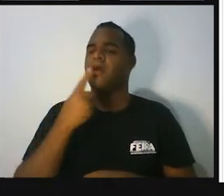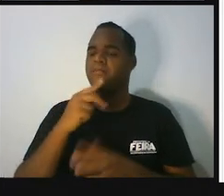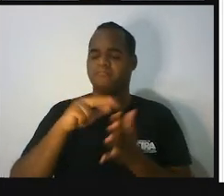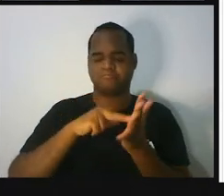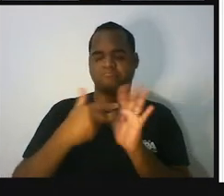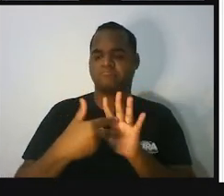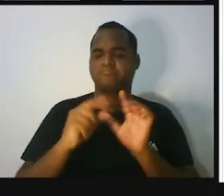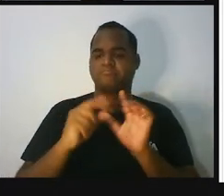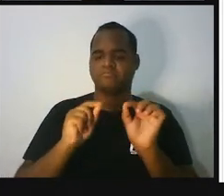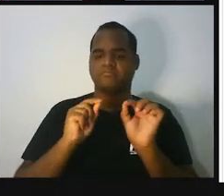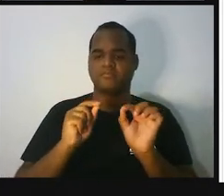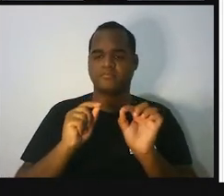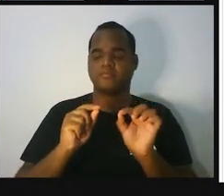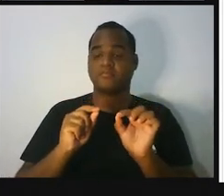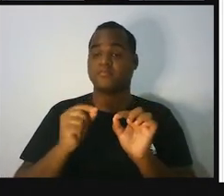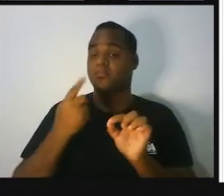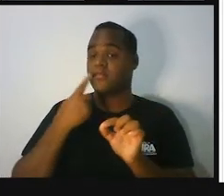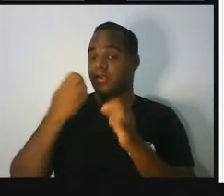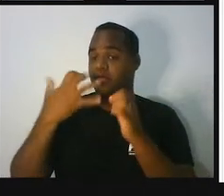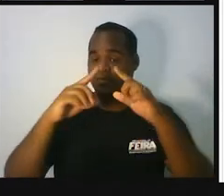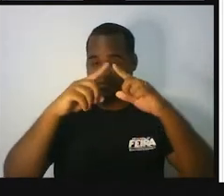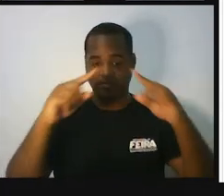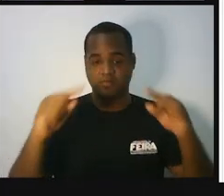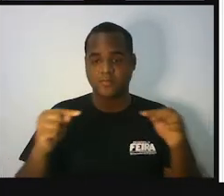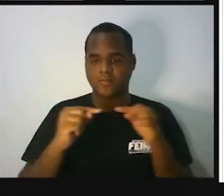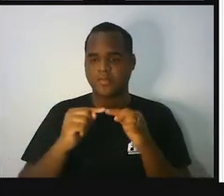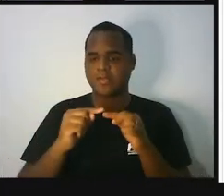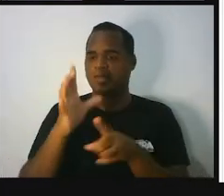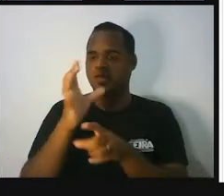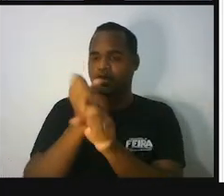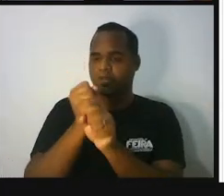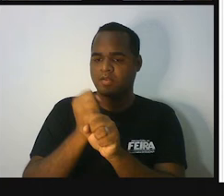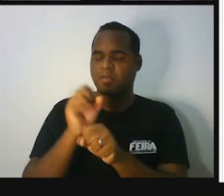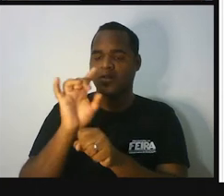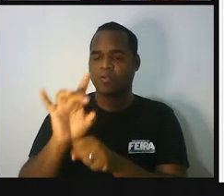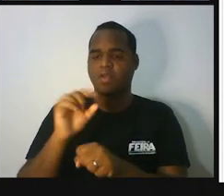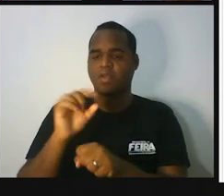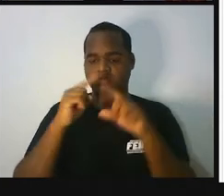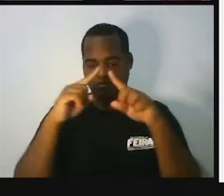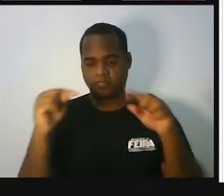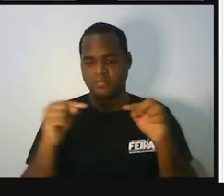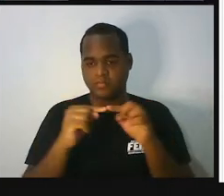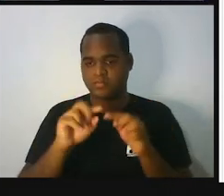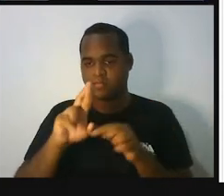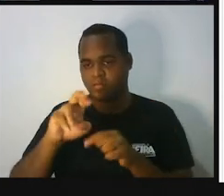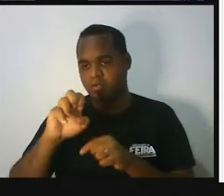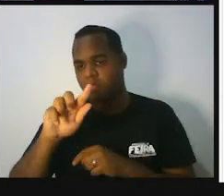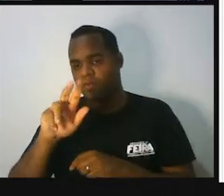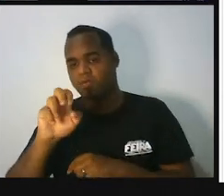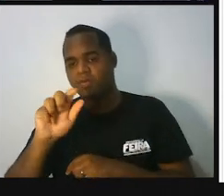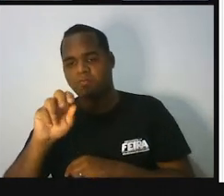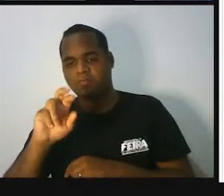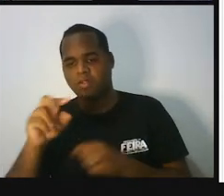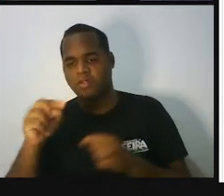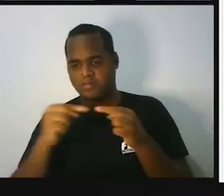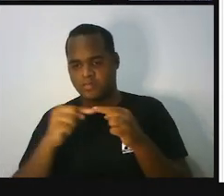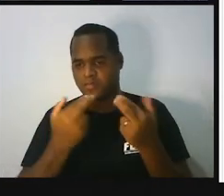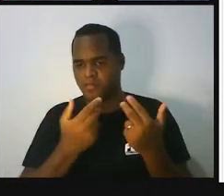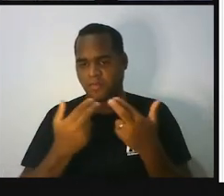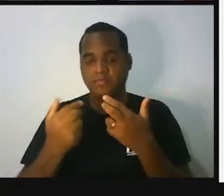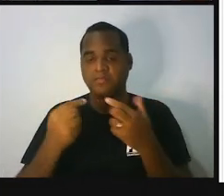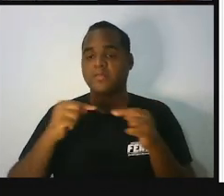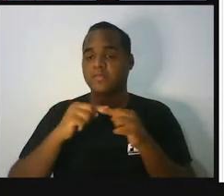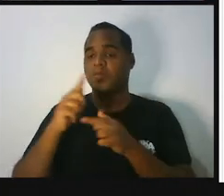significa? Que em um triângulo, e isso não vale só para o triângulo regular, não vale só para o triângulo equilátero, vale